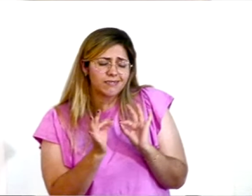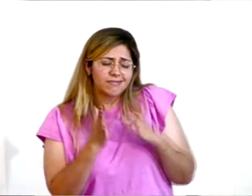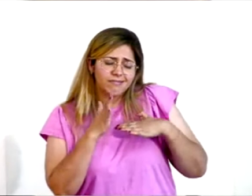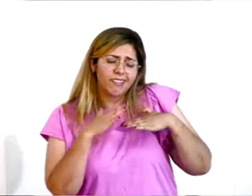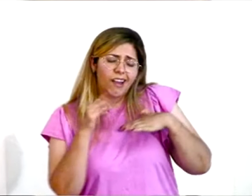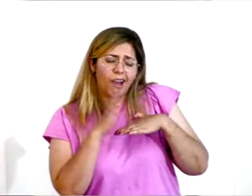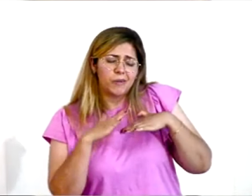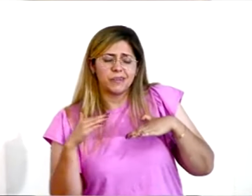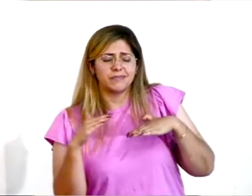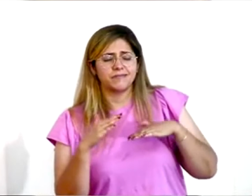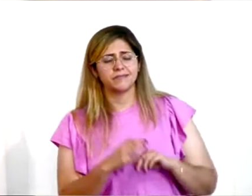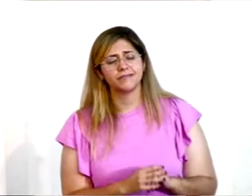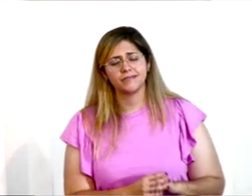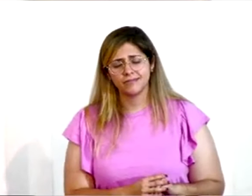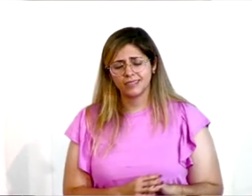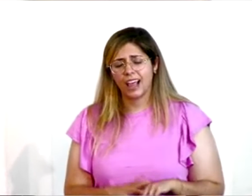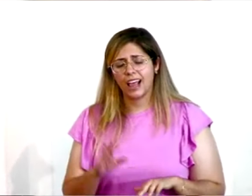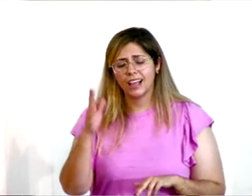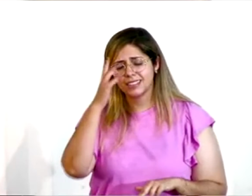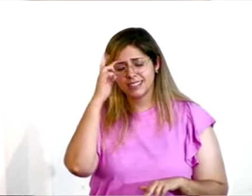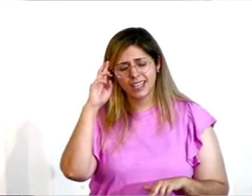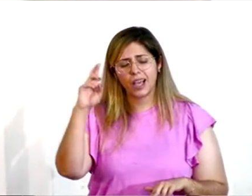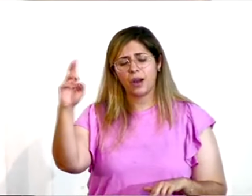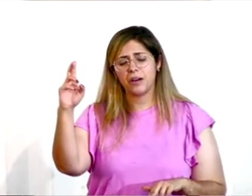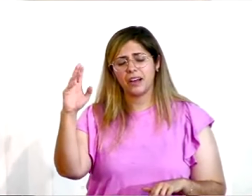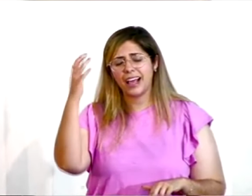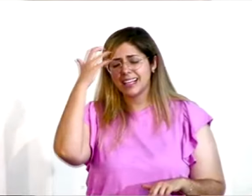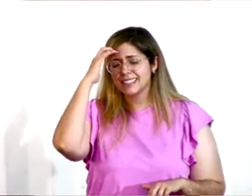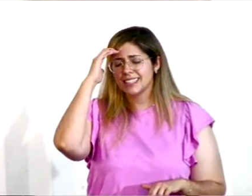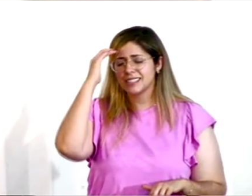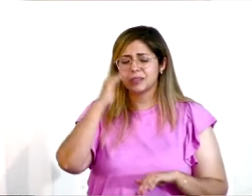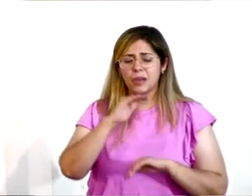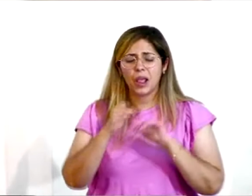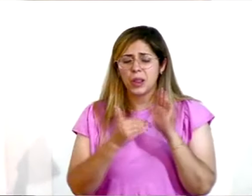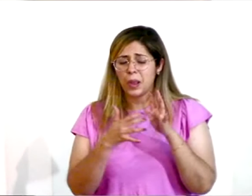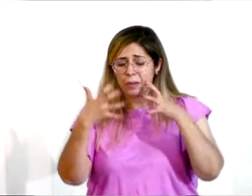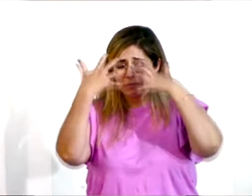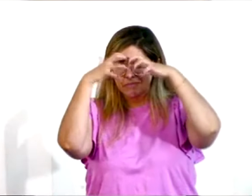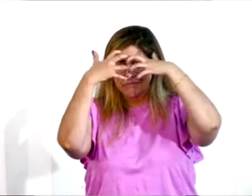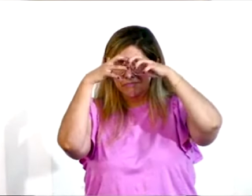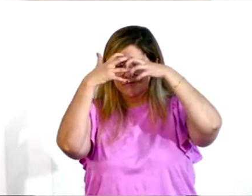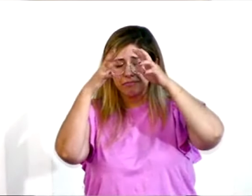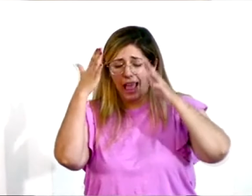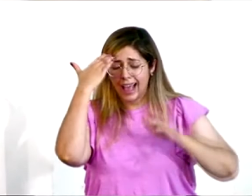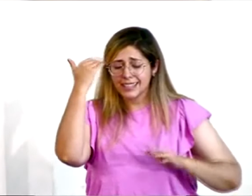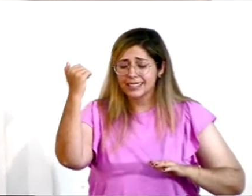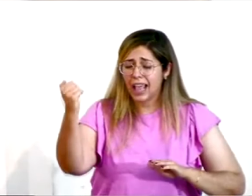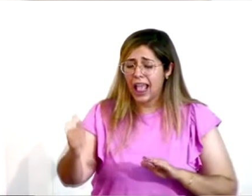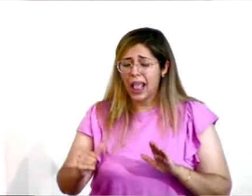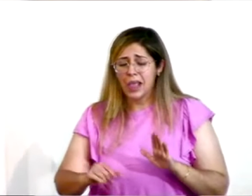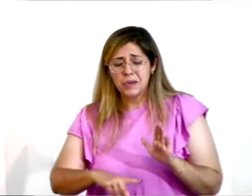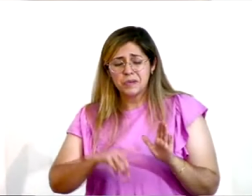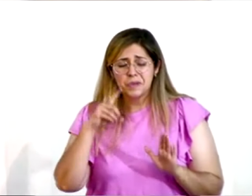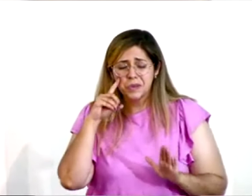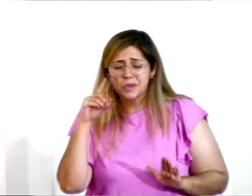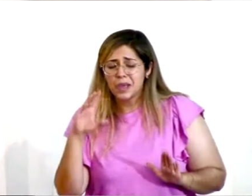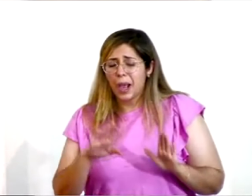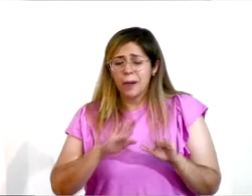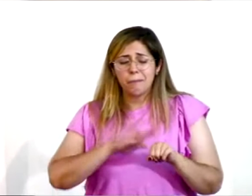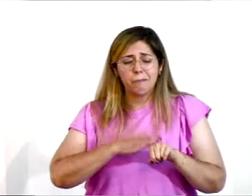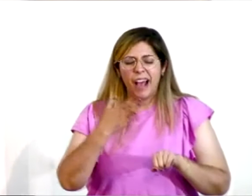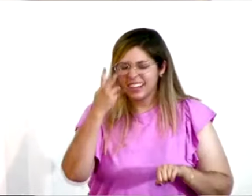suave? Senhor, o meu entendimento está claro o suficiente para saber que eu não posso viver nenhum dia mais da minha vida para mim